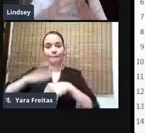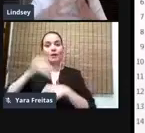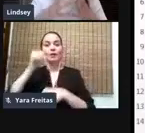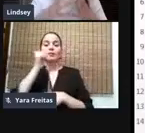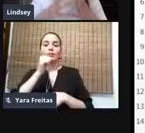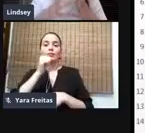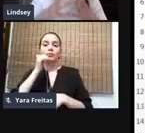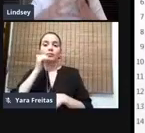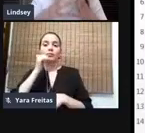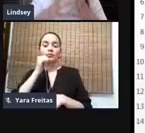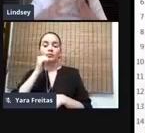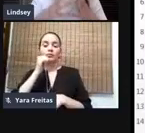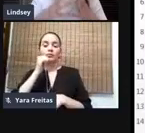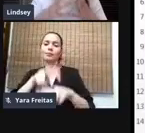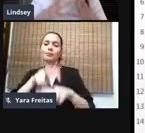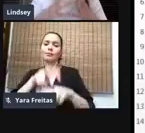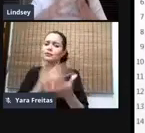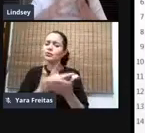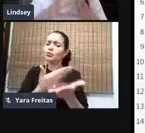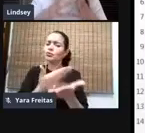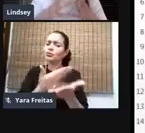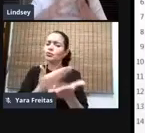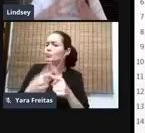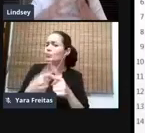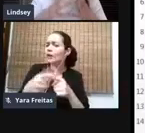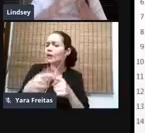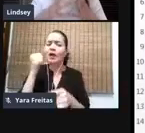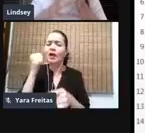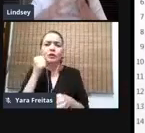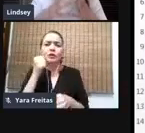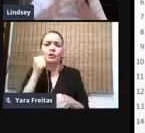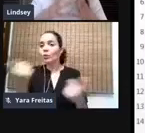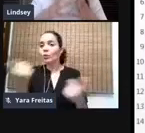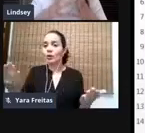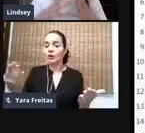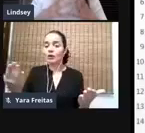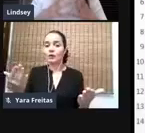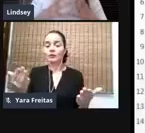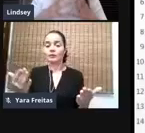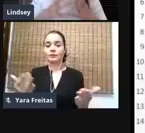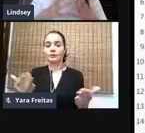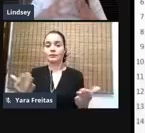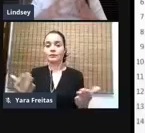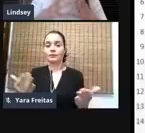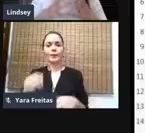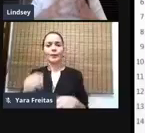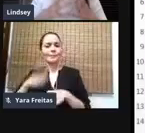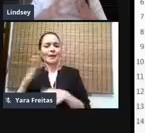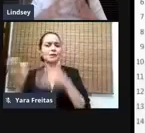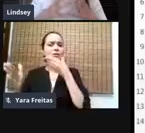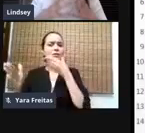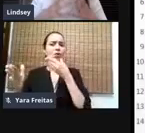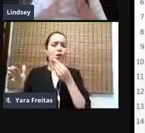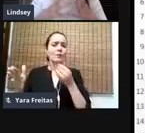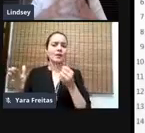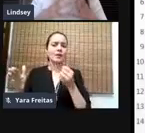um objeto de estudo ainda, porque as mulheres mais do que os homens